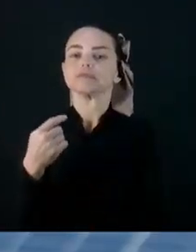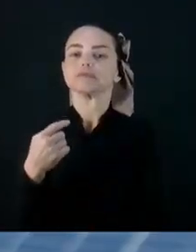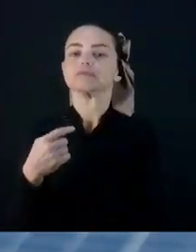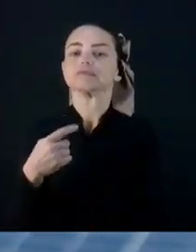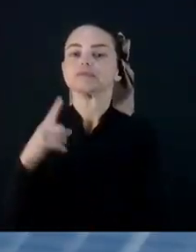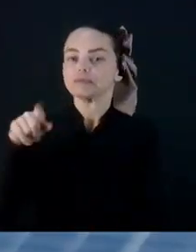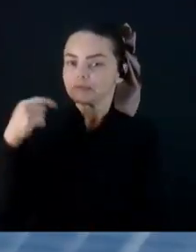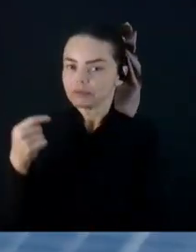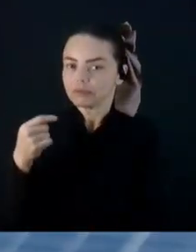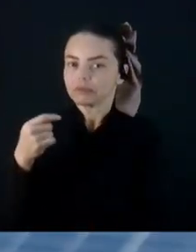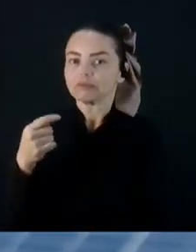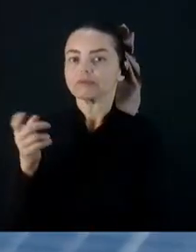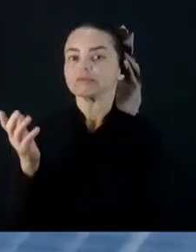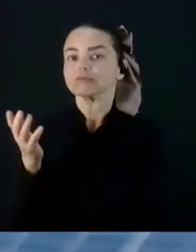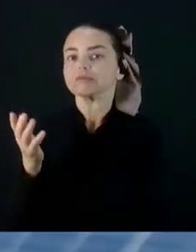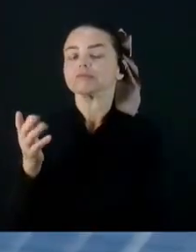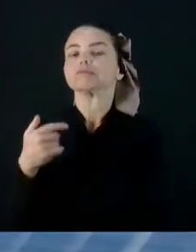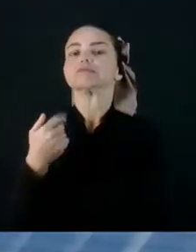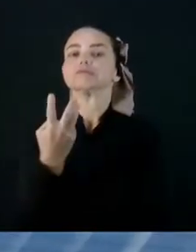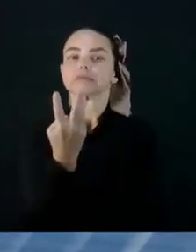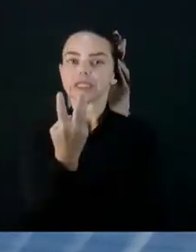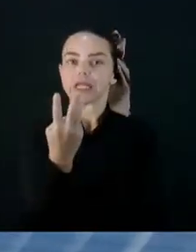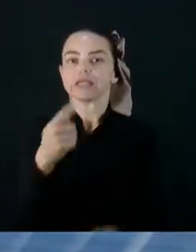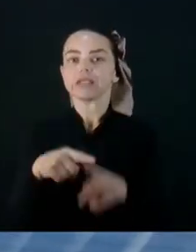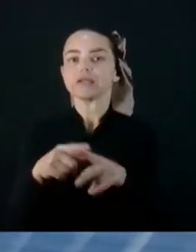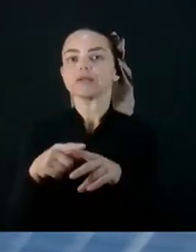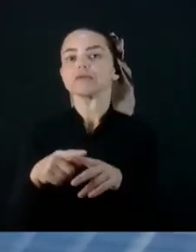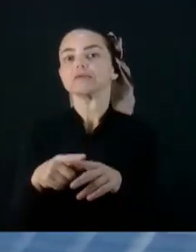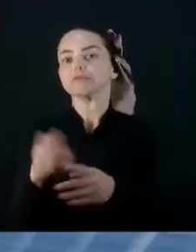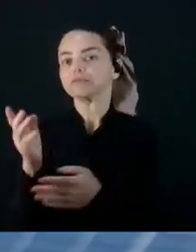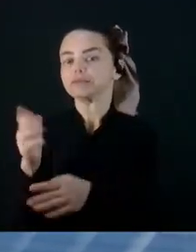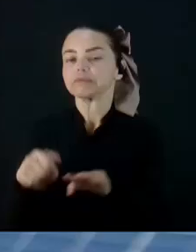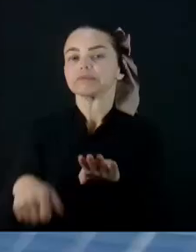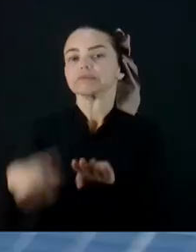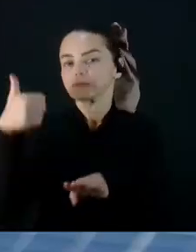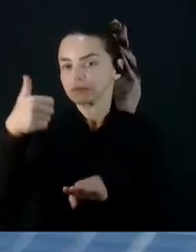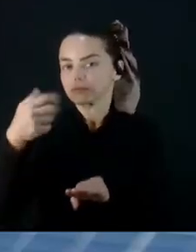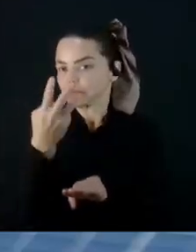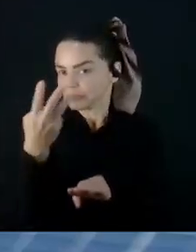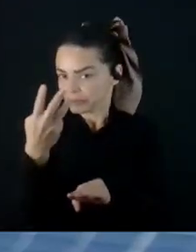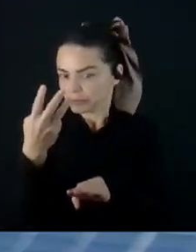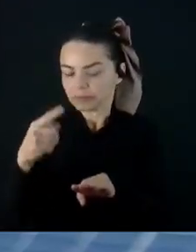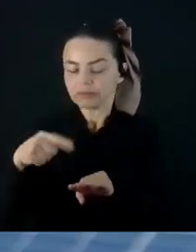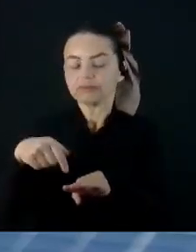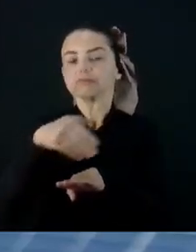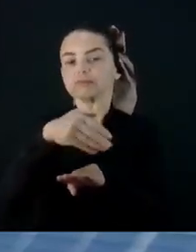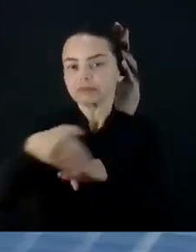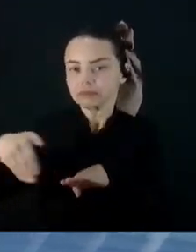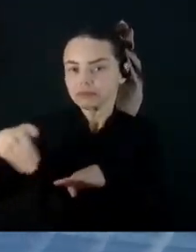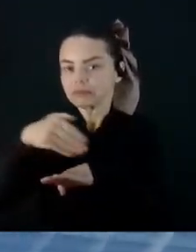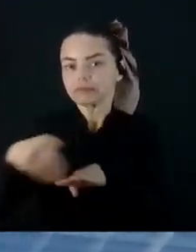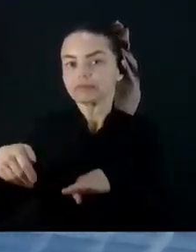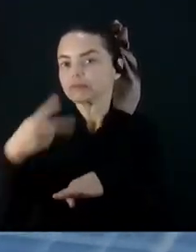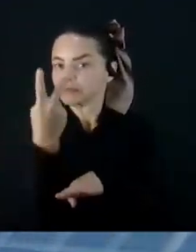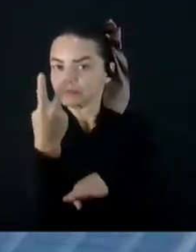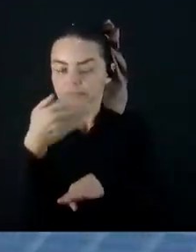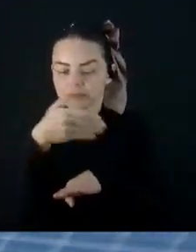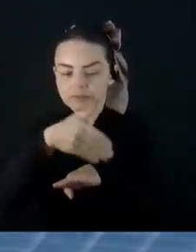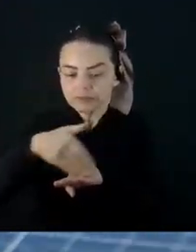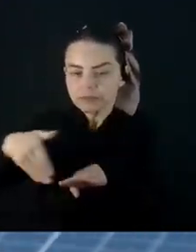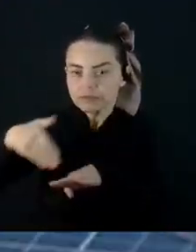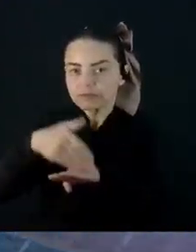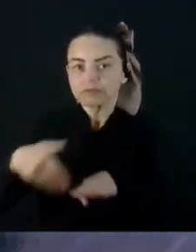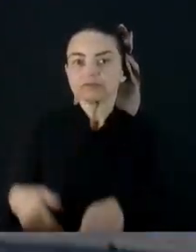pecinha e atrás da pecinha, tá? Então a primeira marcação 3, a segunda marcação 2. Vamos conferir